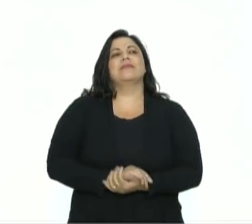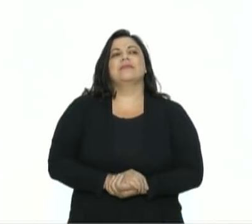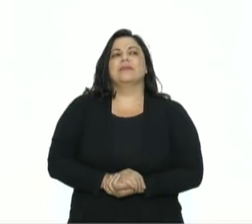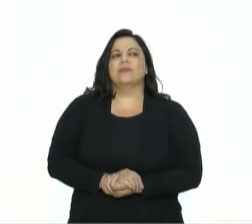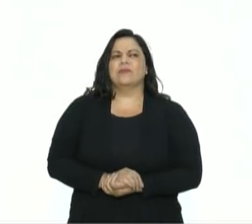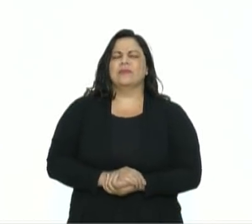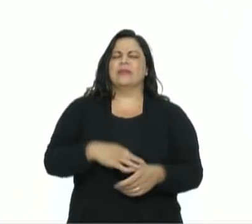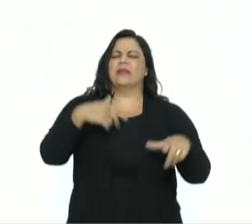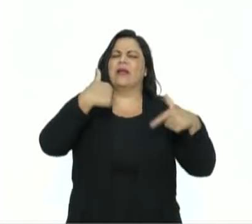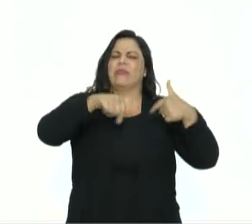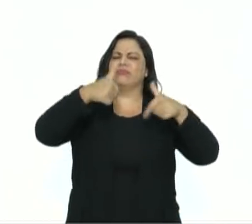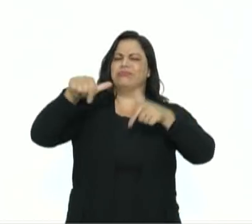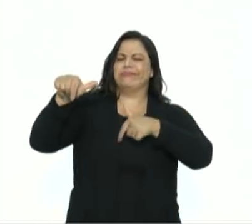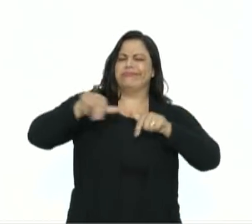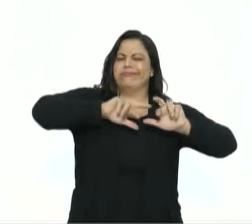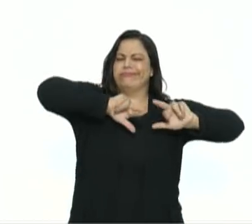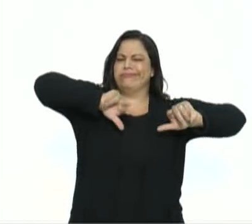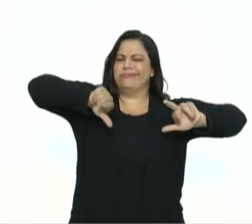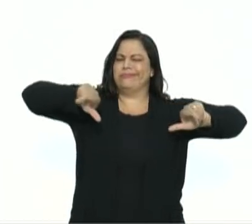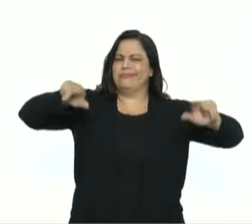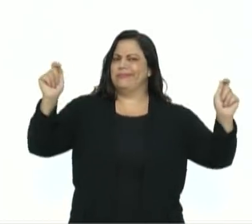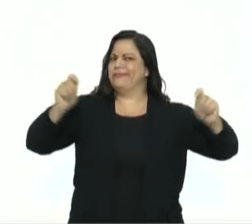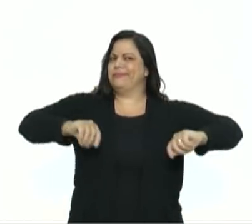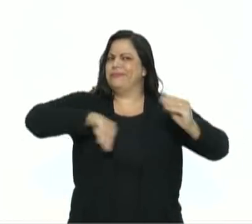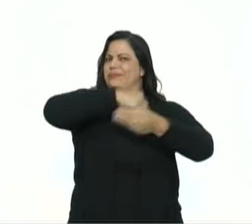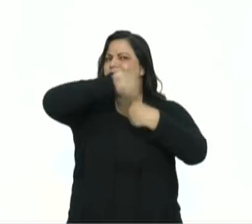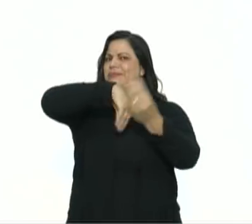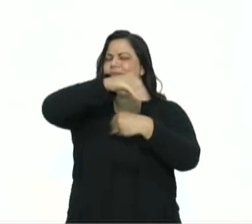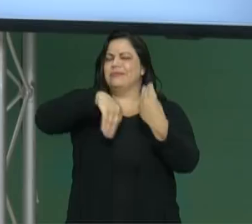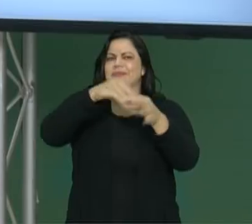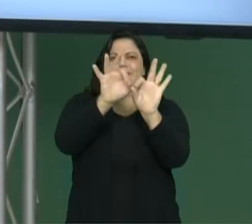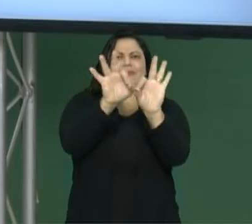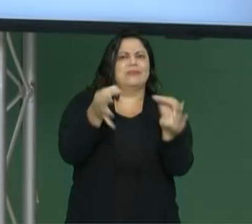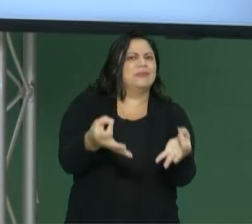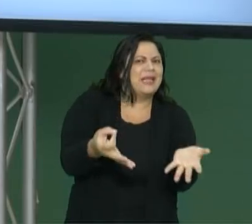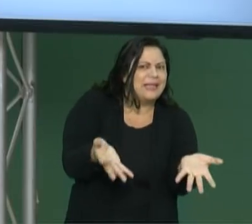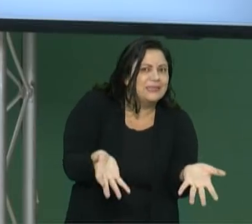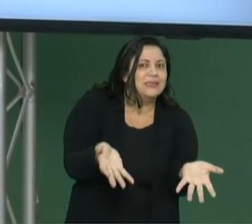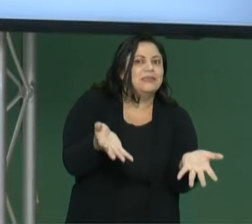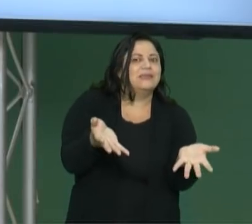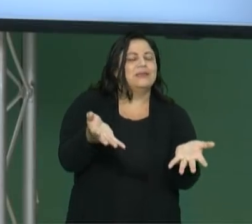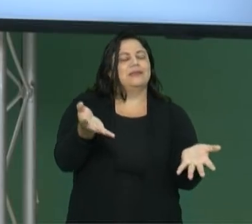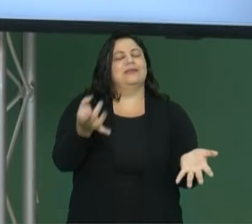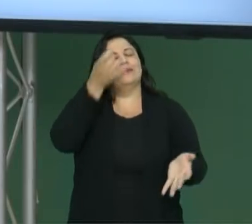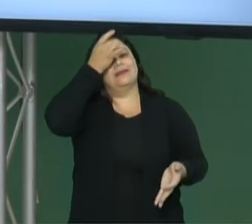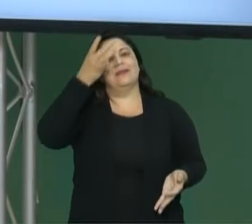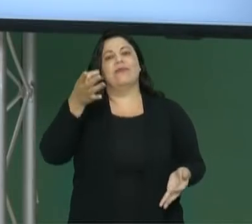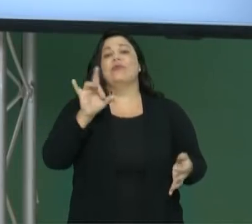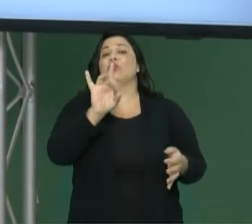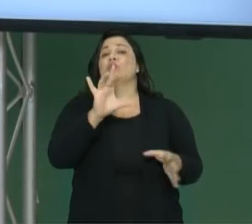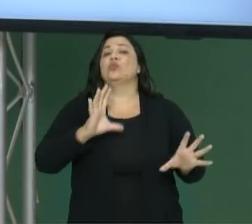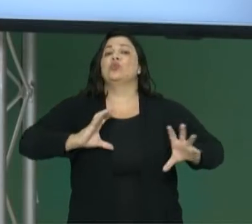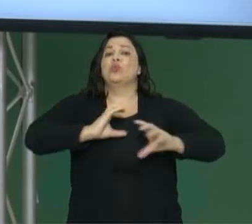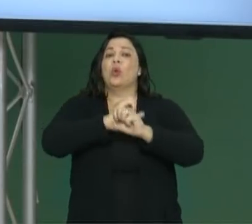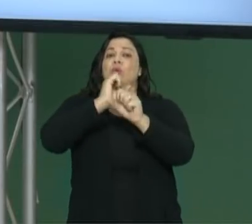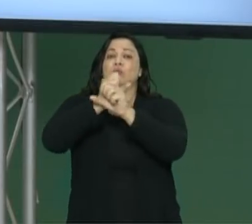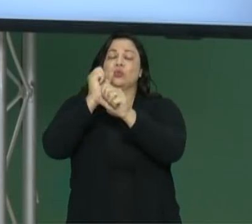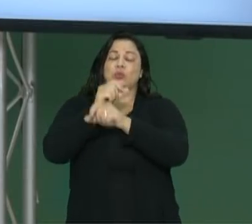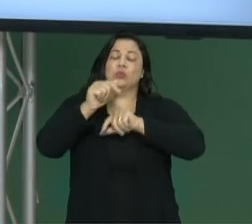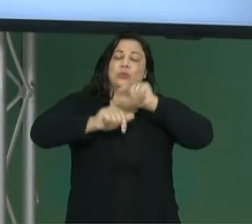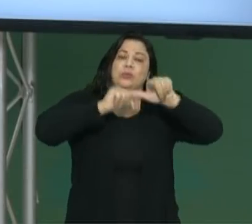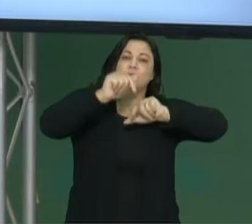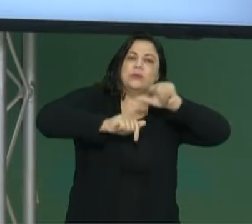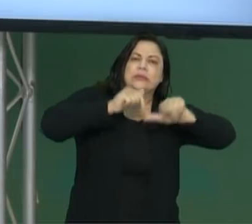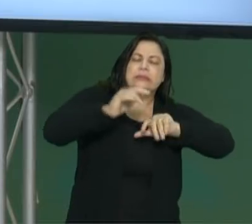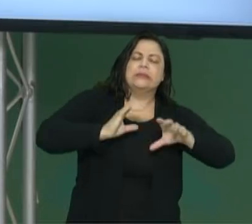vários trabalhos envolvidos, o que a gente faz, gente? É muito simples, essa que é a grande sacada. A gente só soma os trabalhos. Vamos perceber que é muito